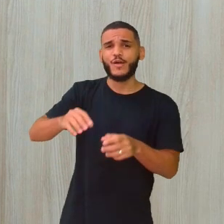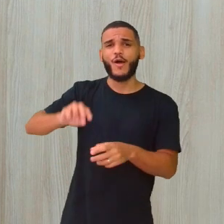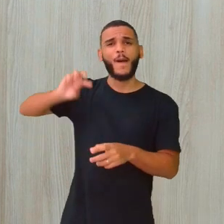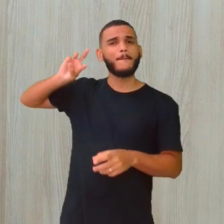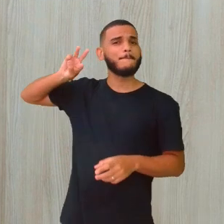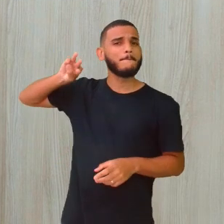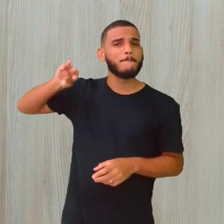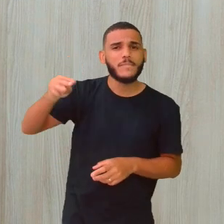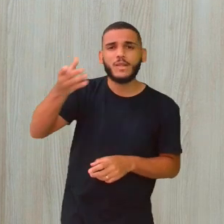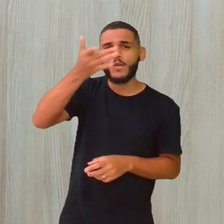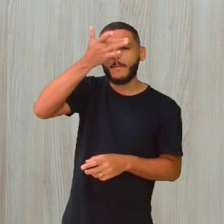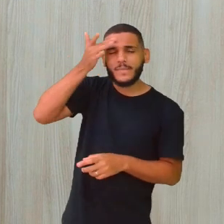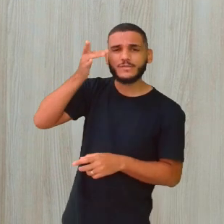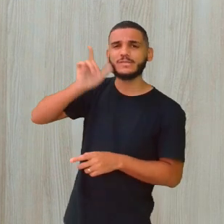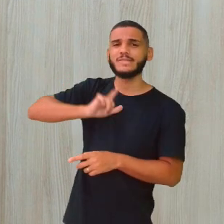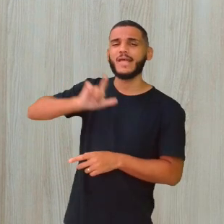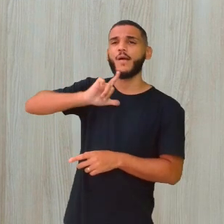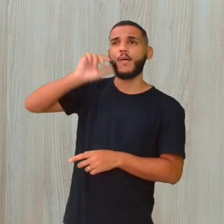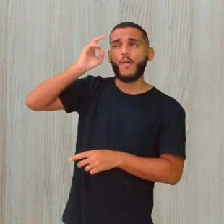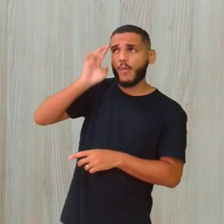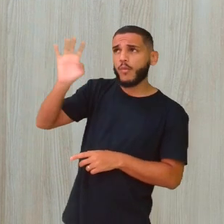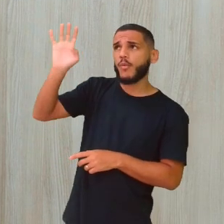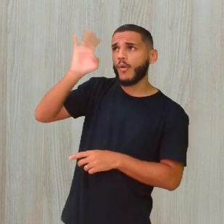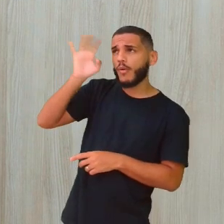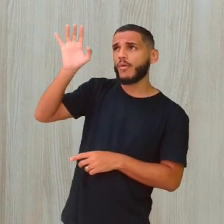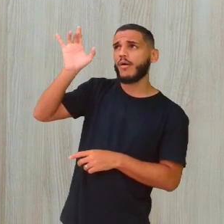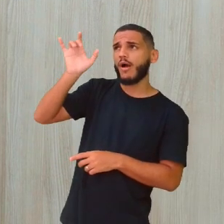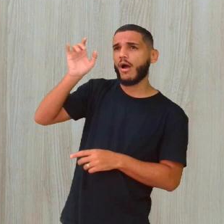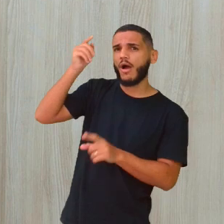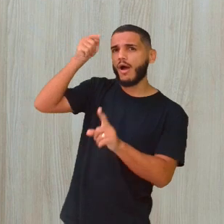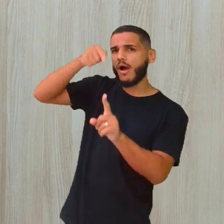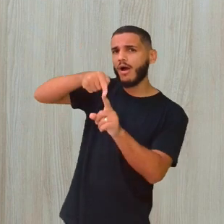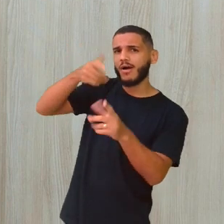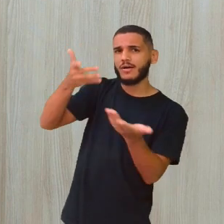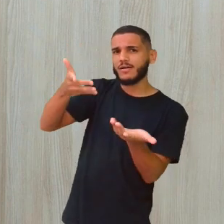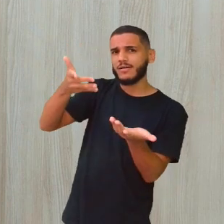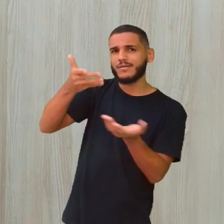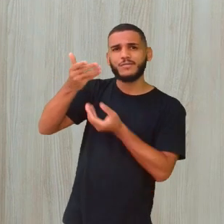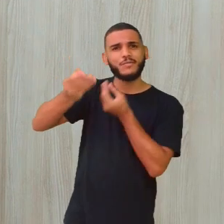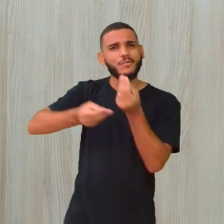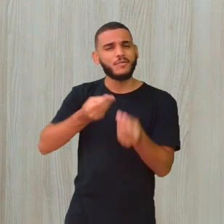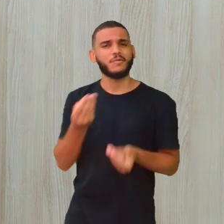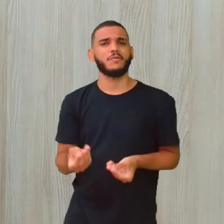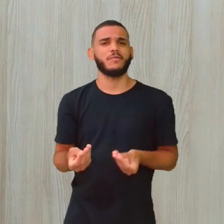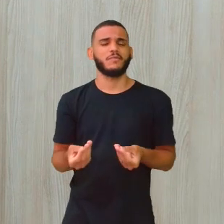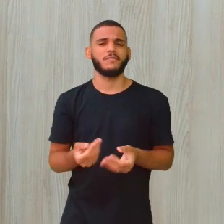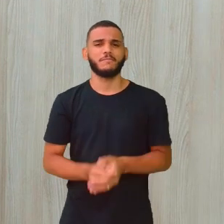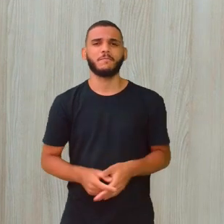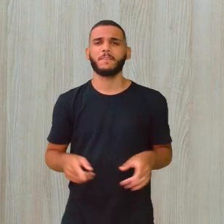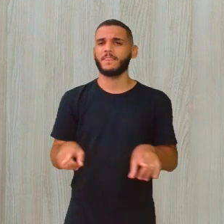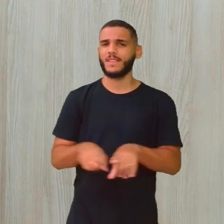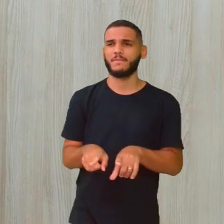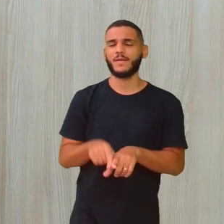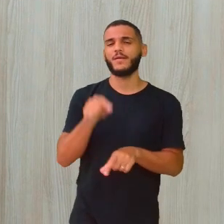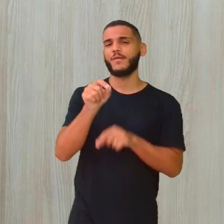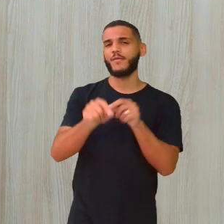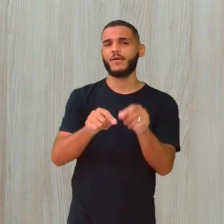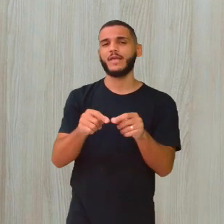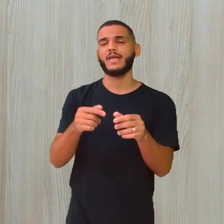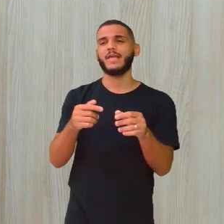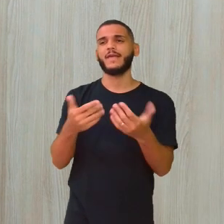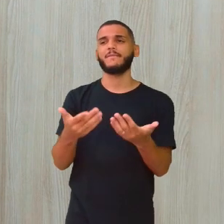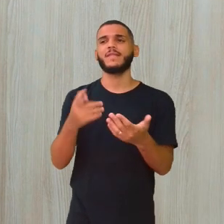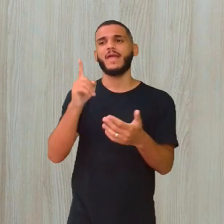pessoas algum imaginário específico, algum estereótipo específico, até a quebra desse